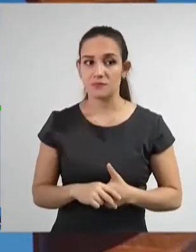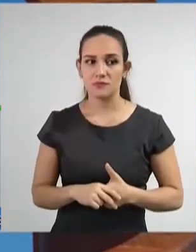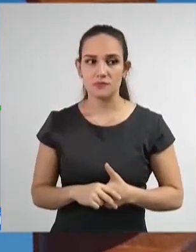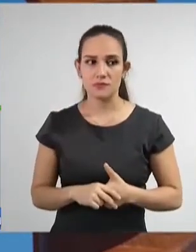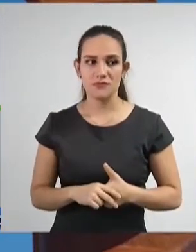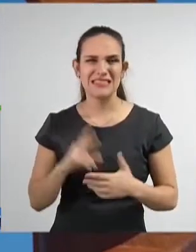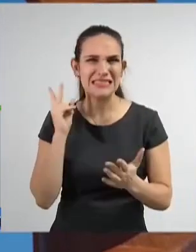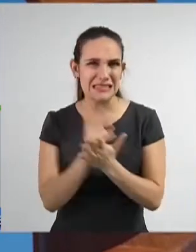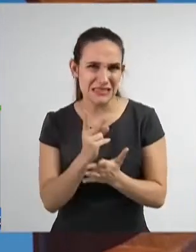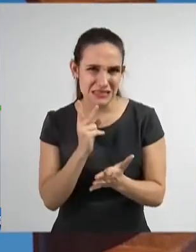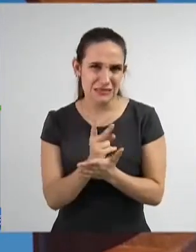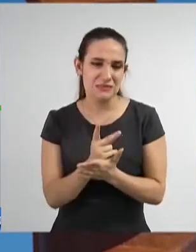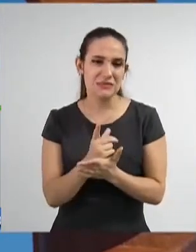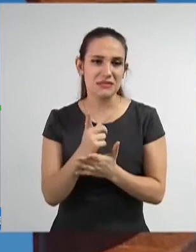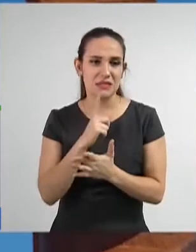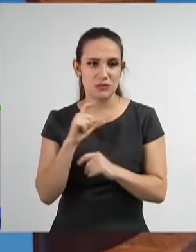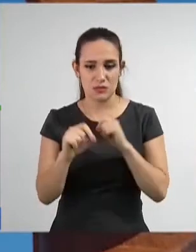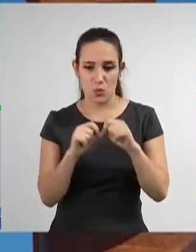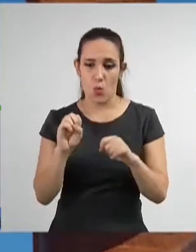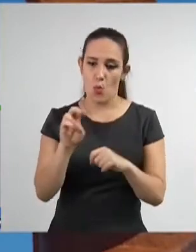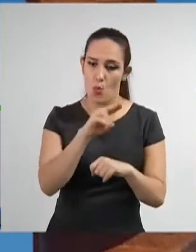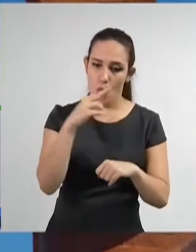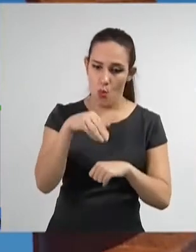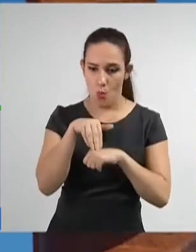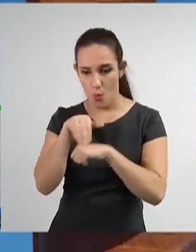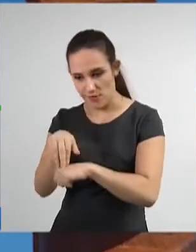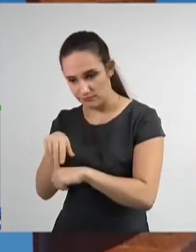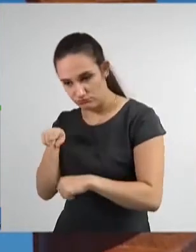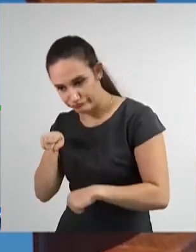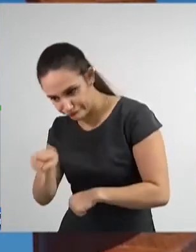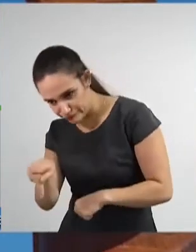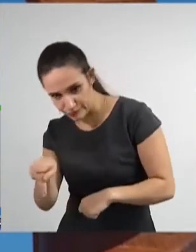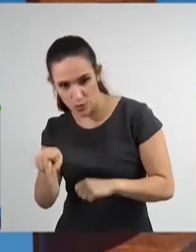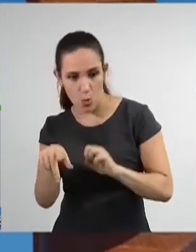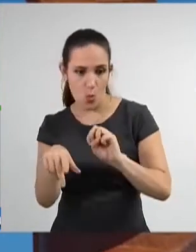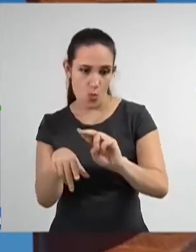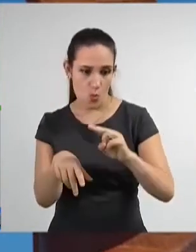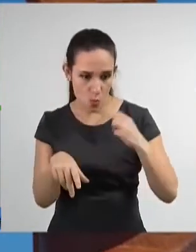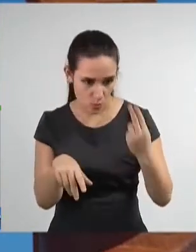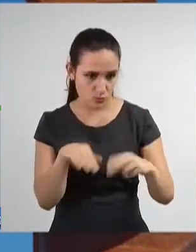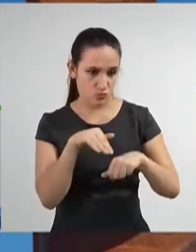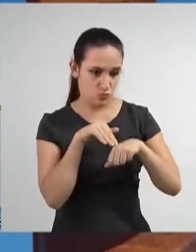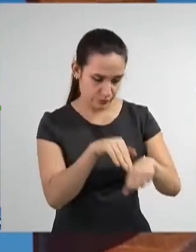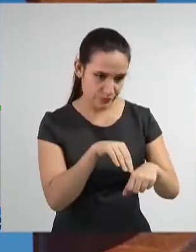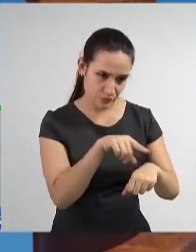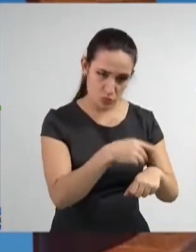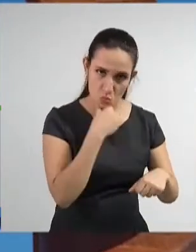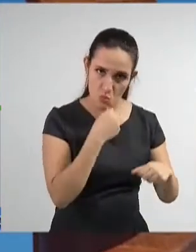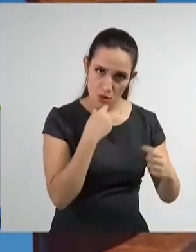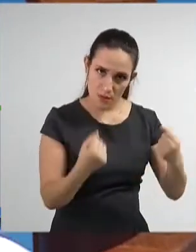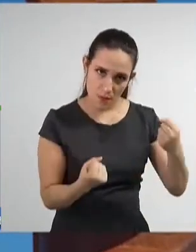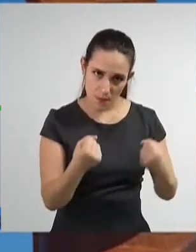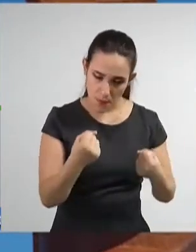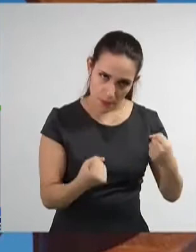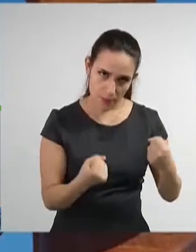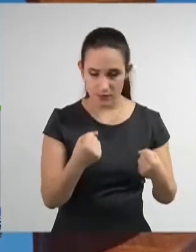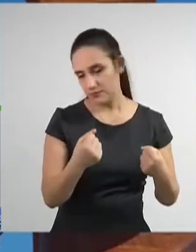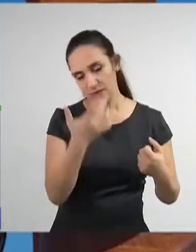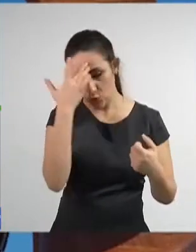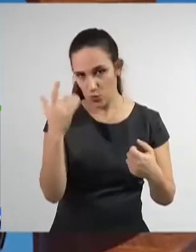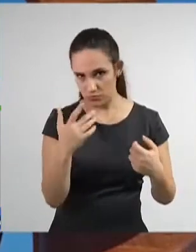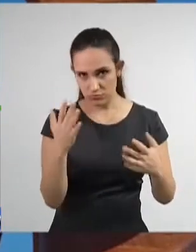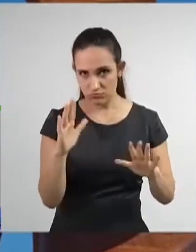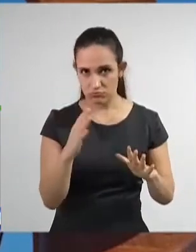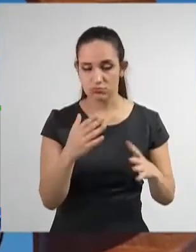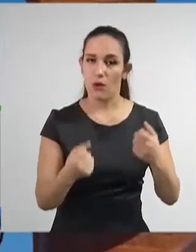nos acidentes, culpa de motociclista, às vezes culpa do motorista. São todos